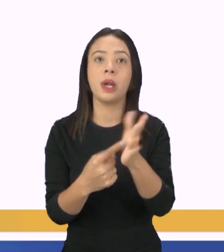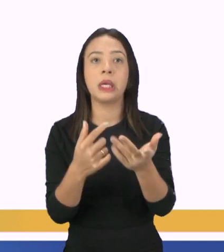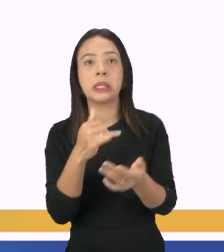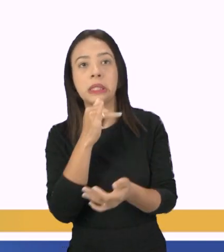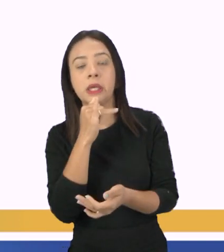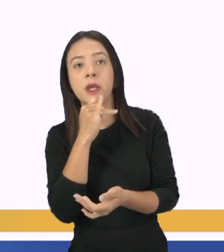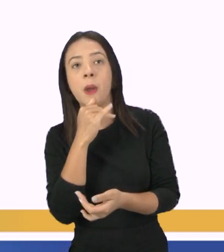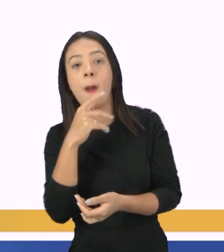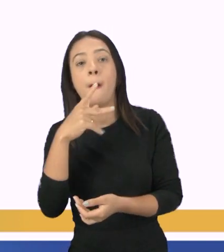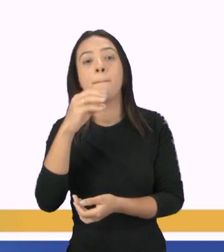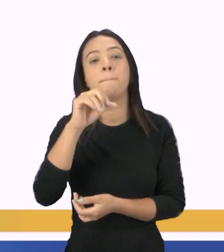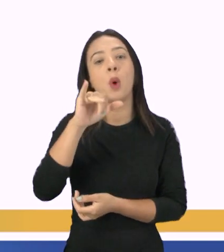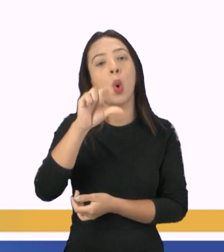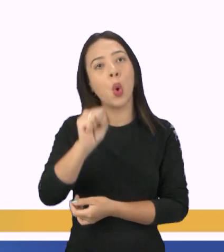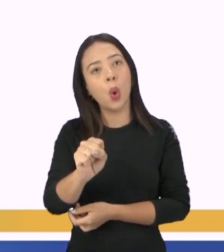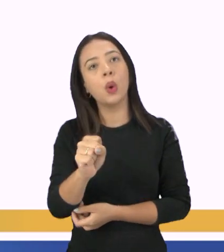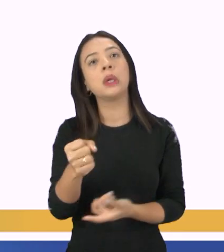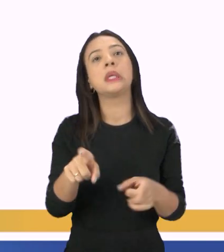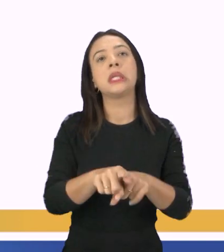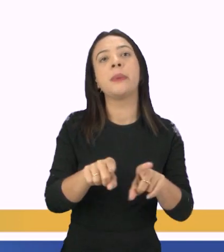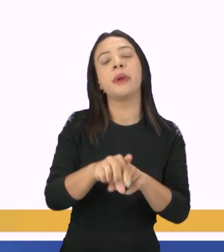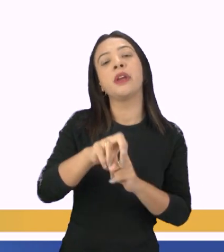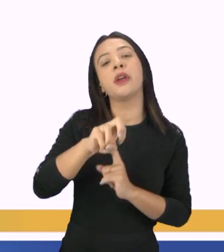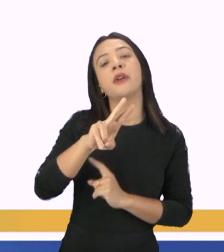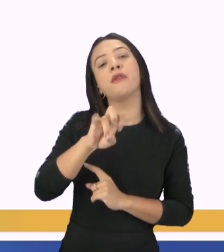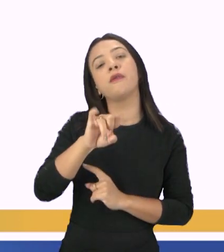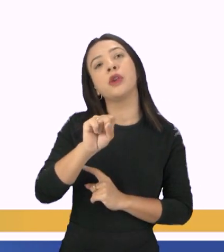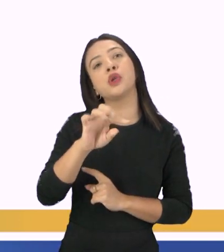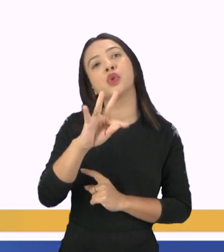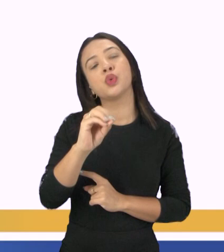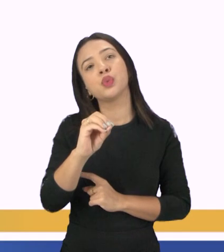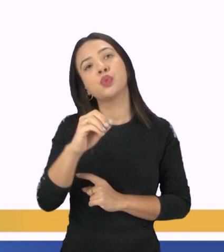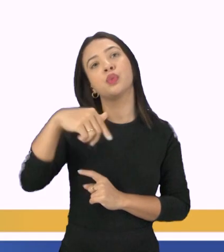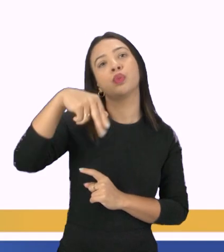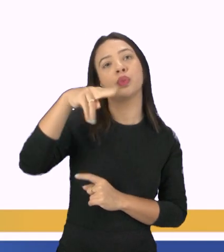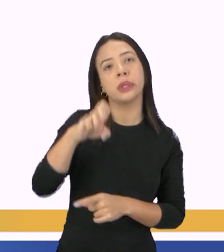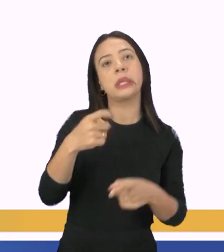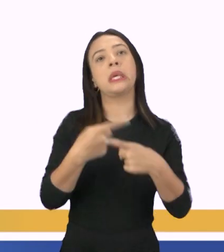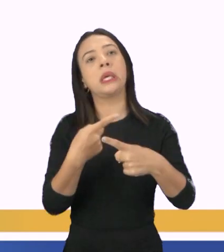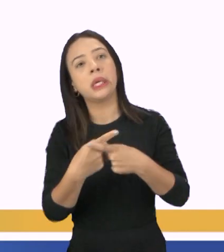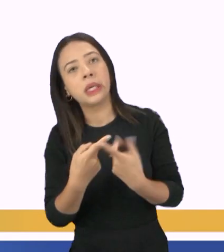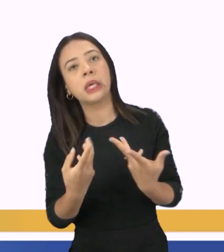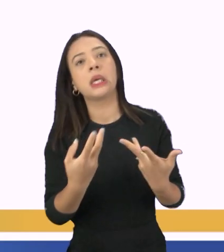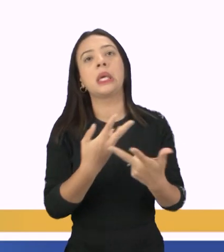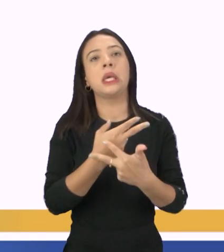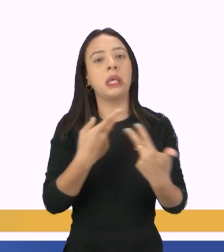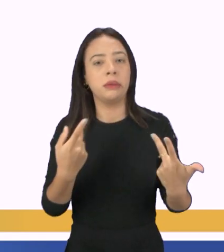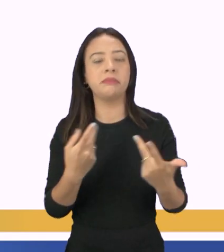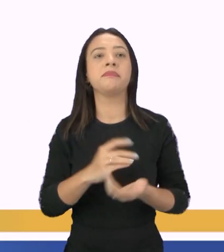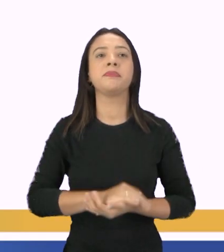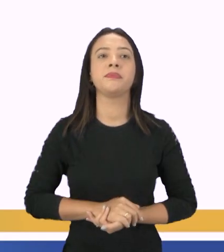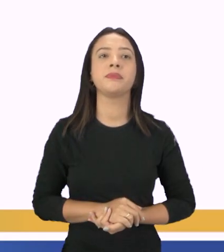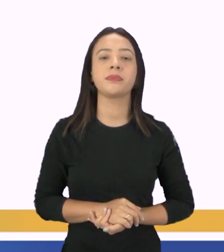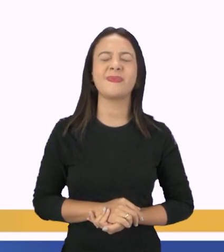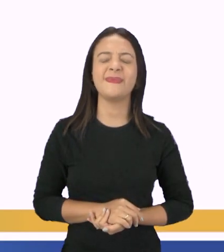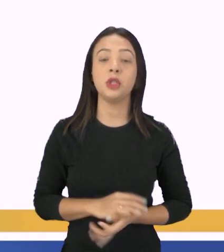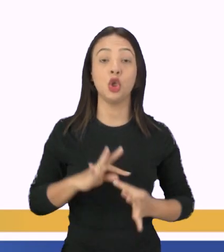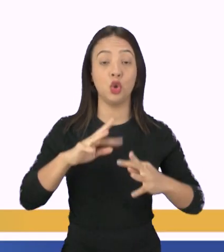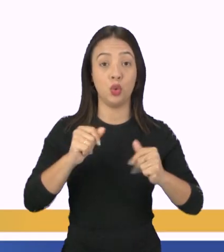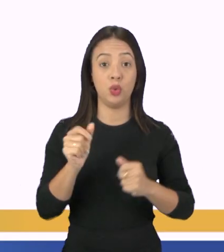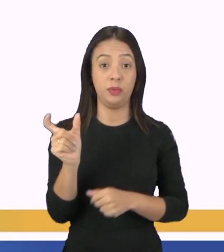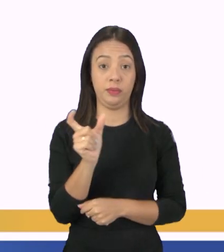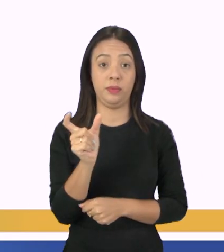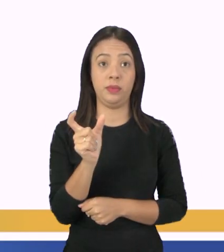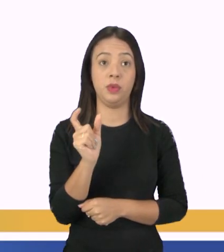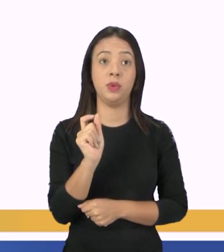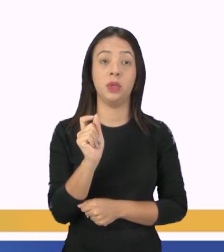pois, visto que, apenas, se, portanto, porque, assim como e dessa forma, elas são os